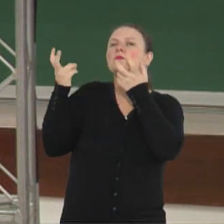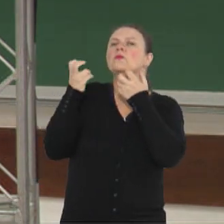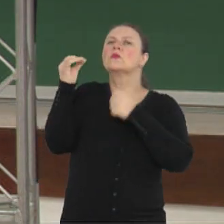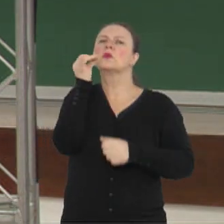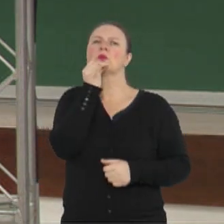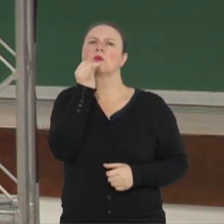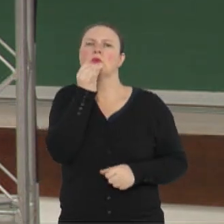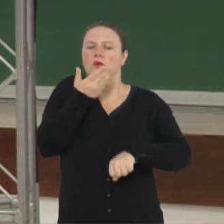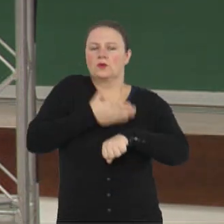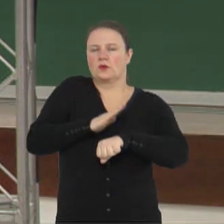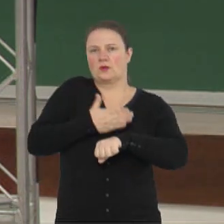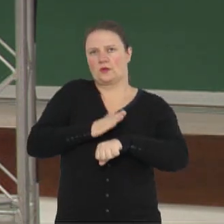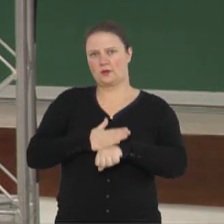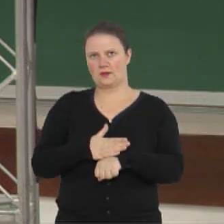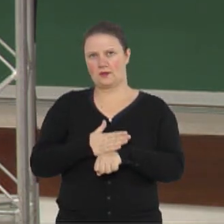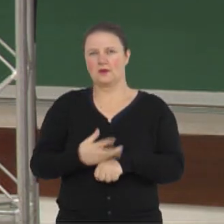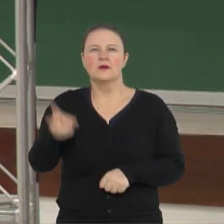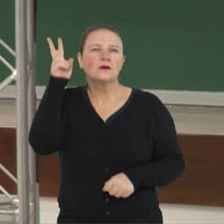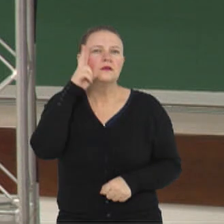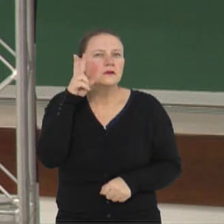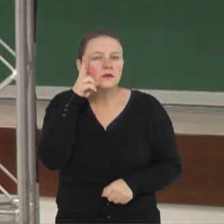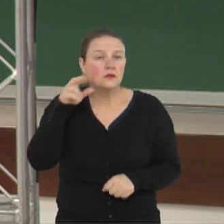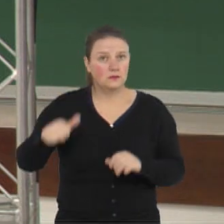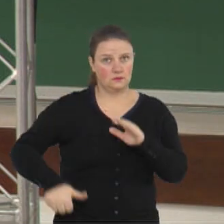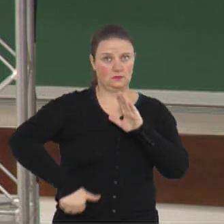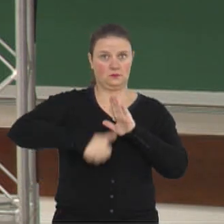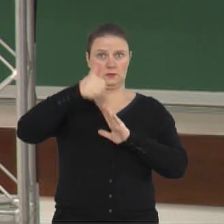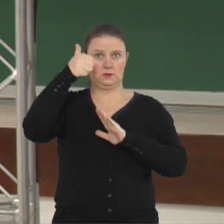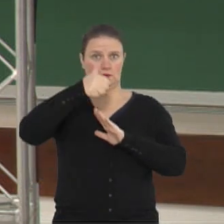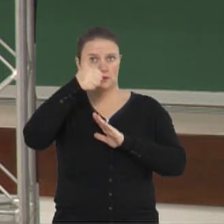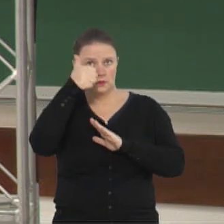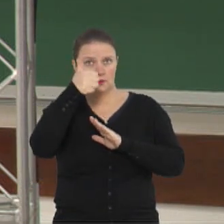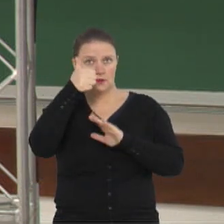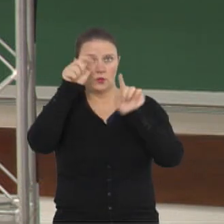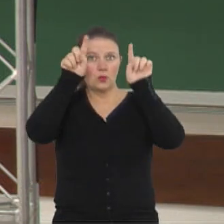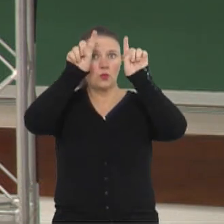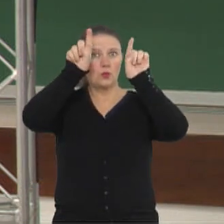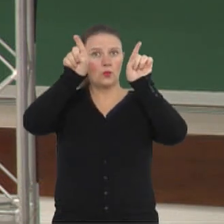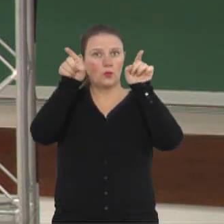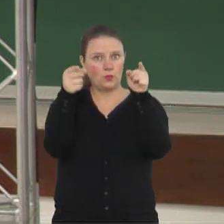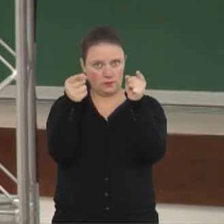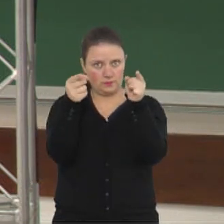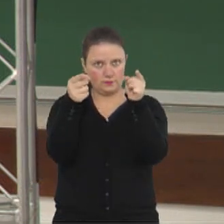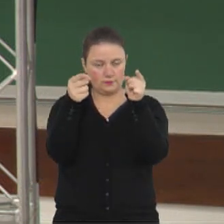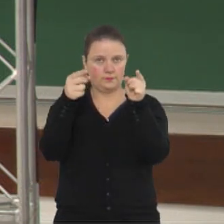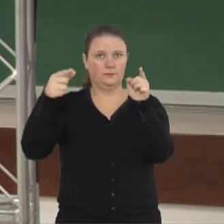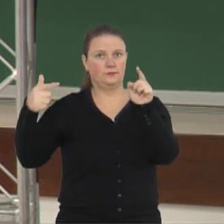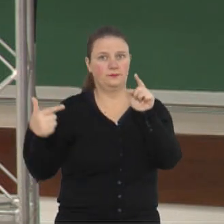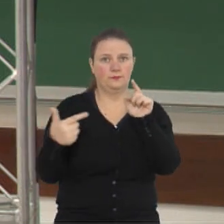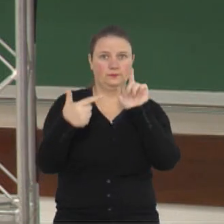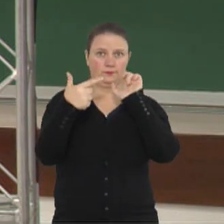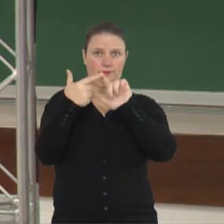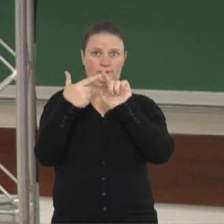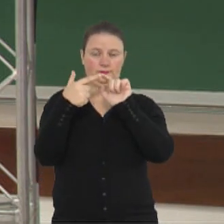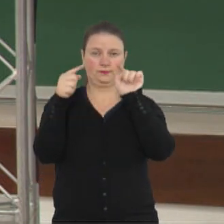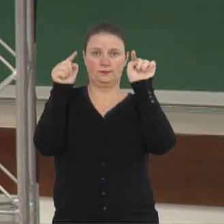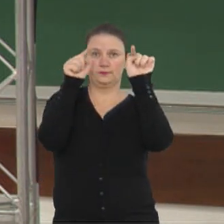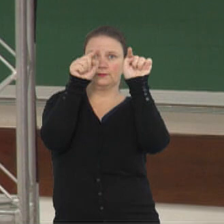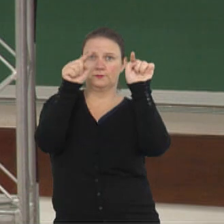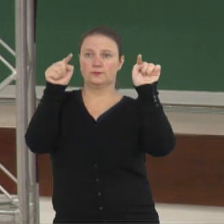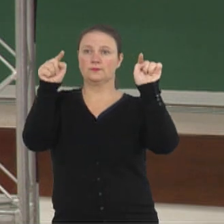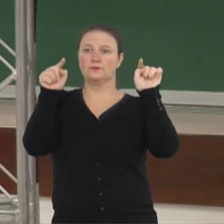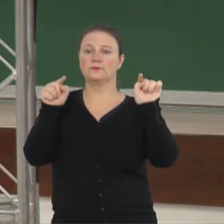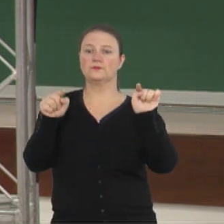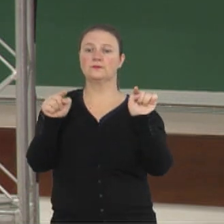também os exercícios. Para lembrar, primeiro, aquilo que está dentro dos parênteses. Depois, aquilo